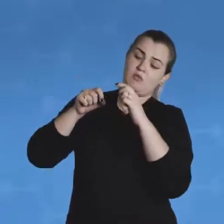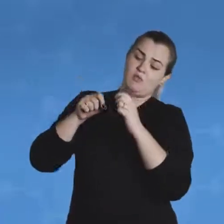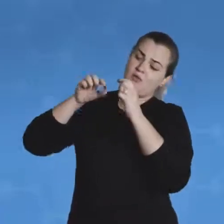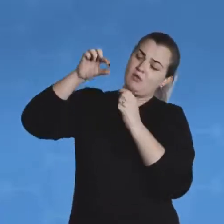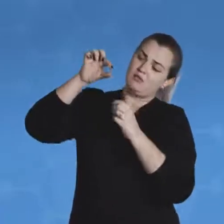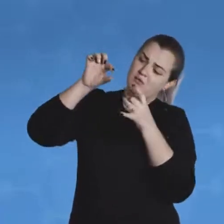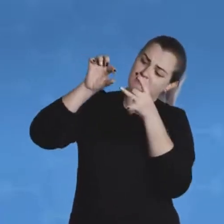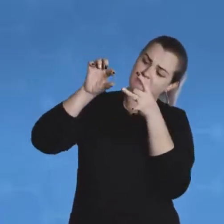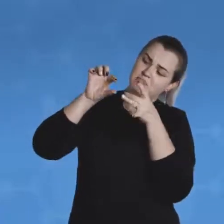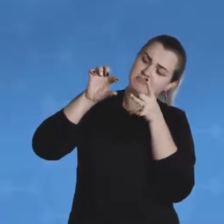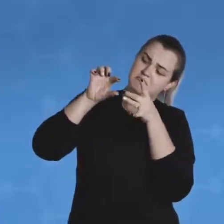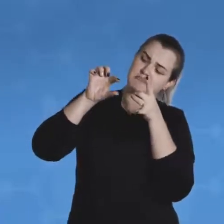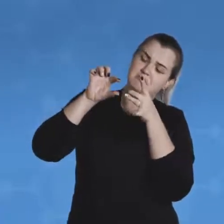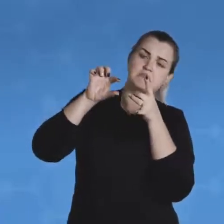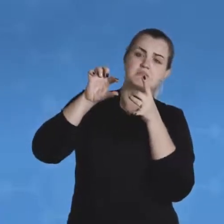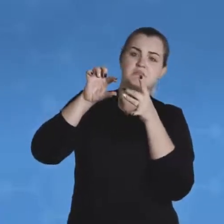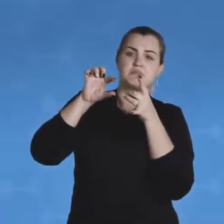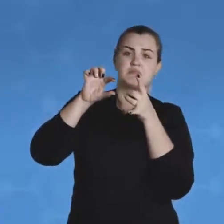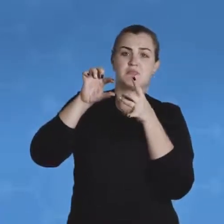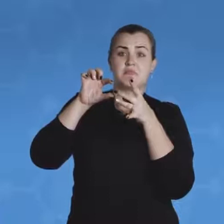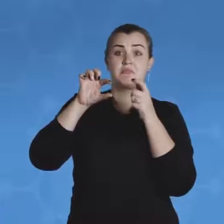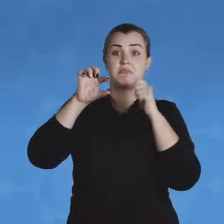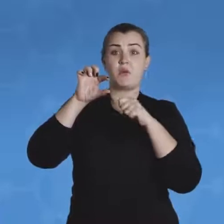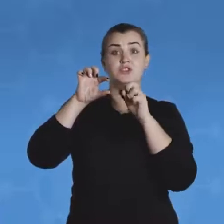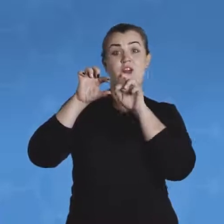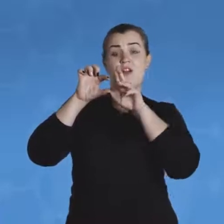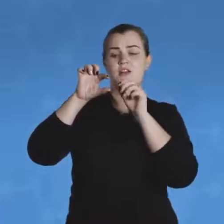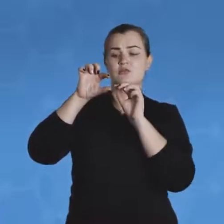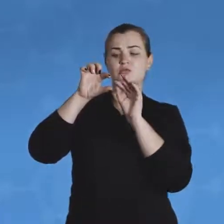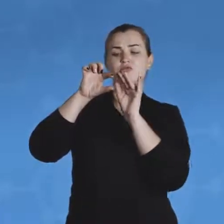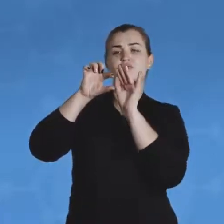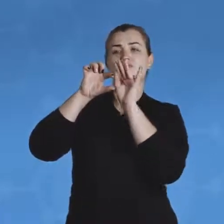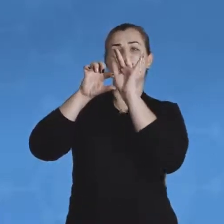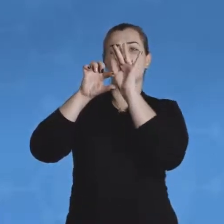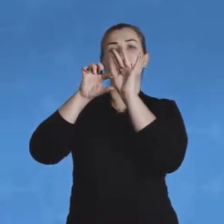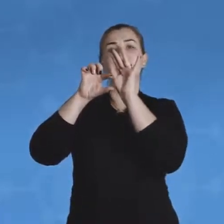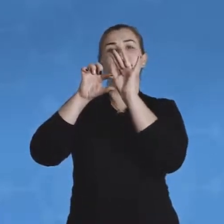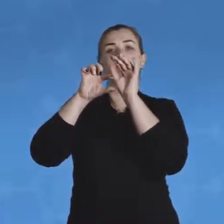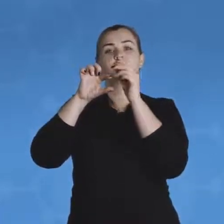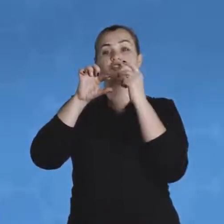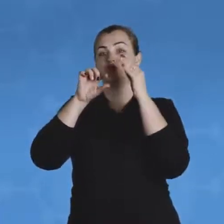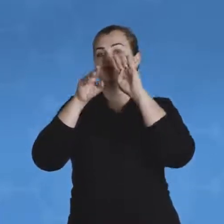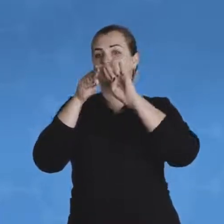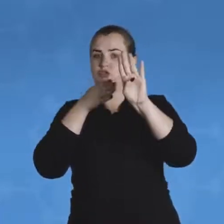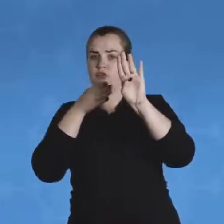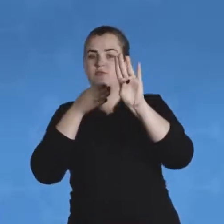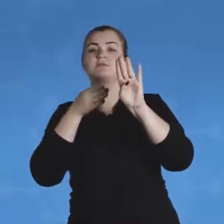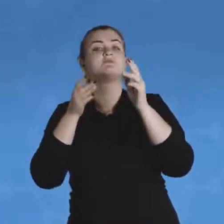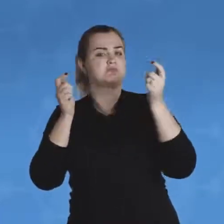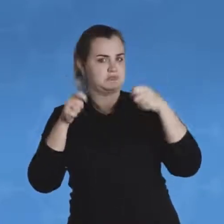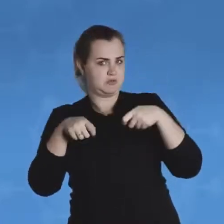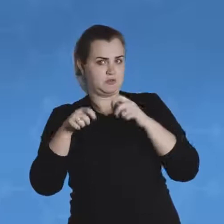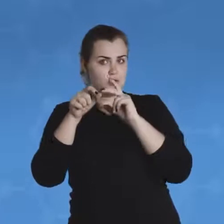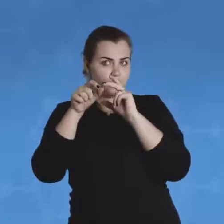seringa com as pontas dos dedos, levando as bolhas para a superfície e, em seguida, removê-las, empurrando o